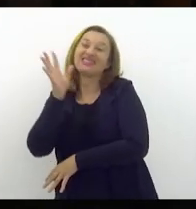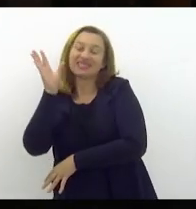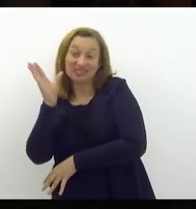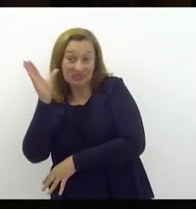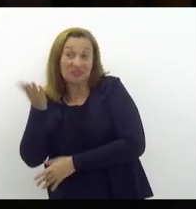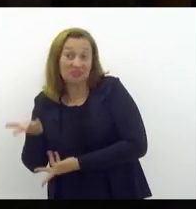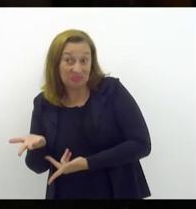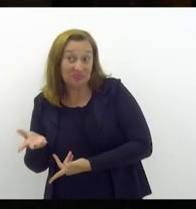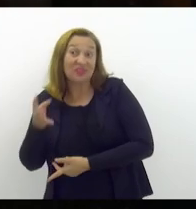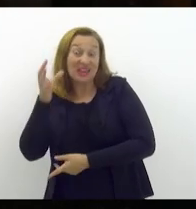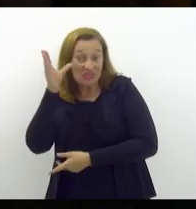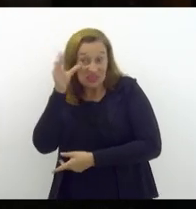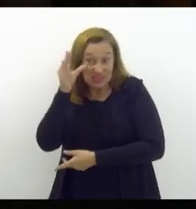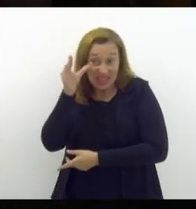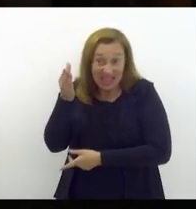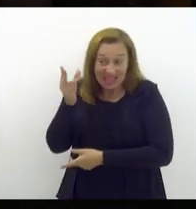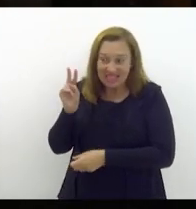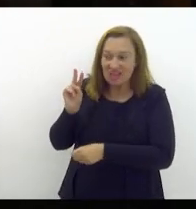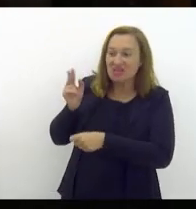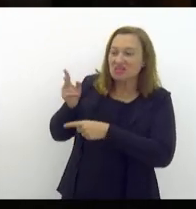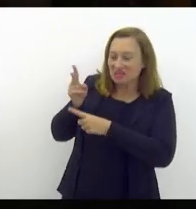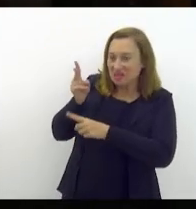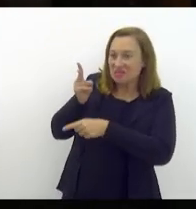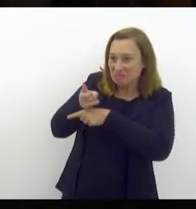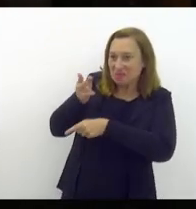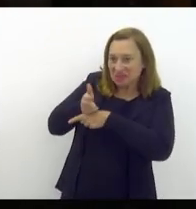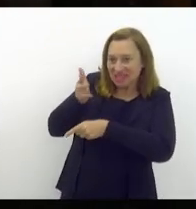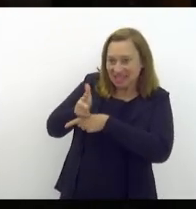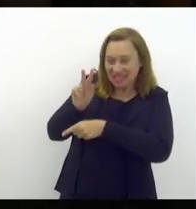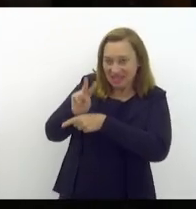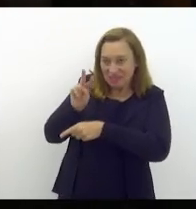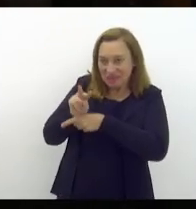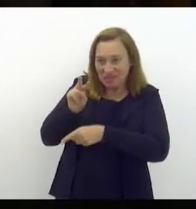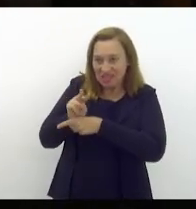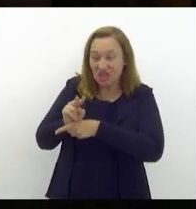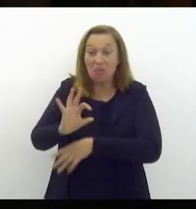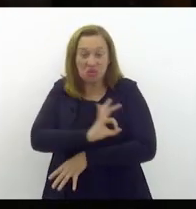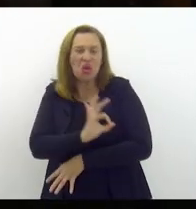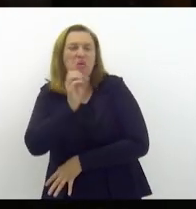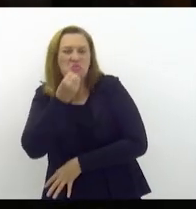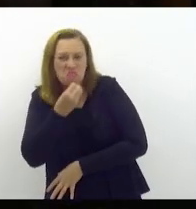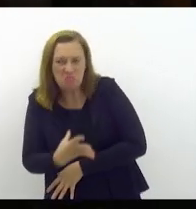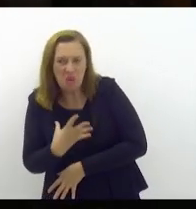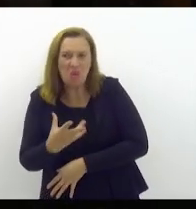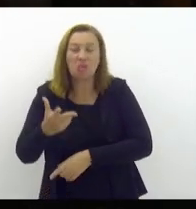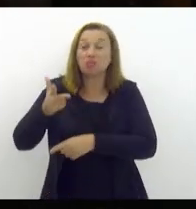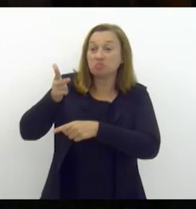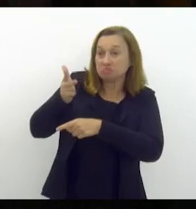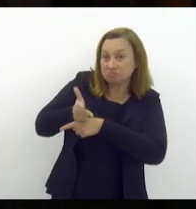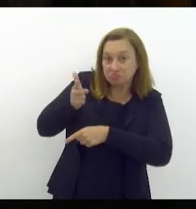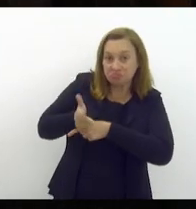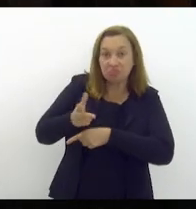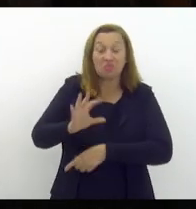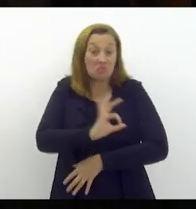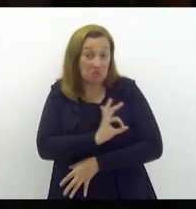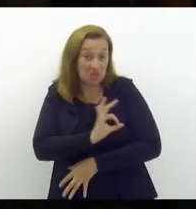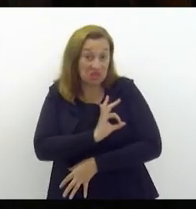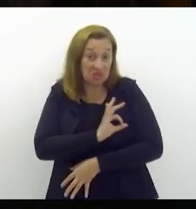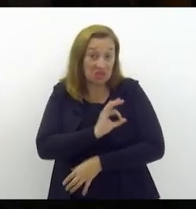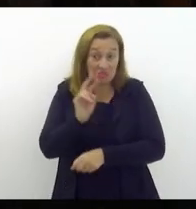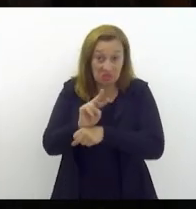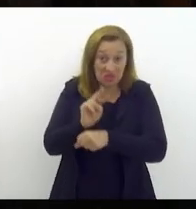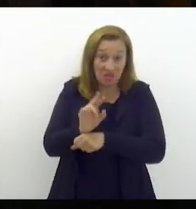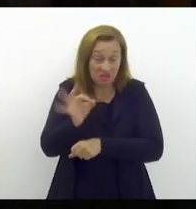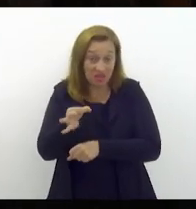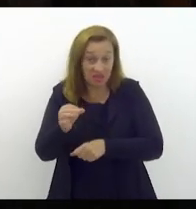policial? A intenção foi para que o policial trabalhasse certo? Muito bom, sou a favor do policial trabalhar certo, que ele faça o trabalho dele da forma correta.